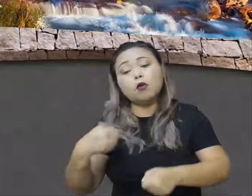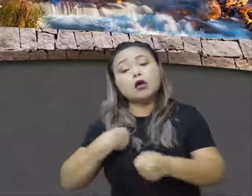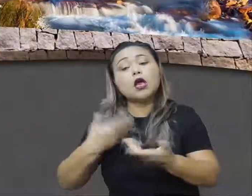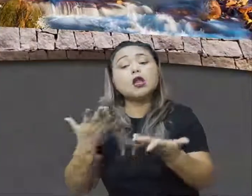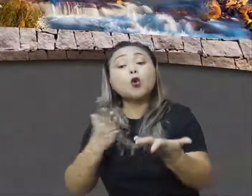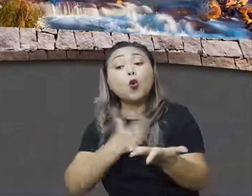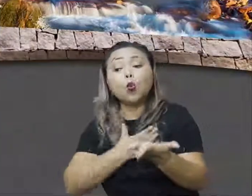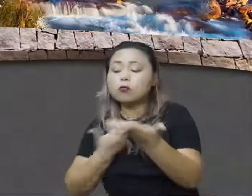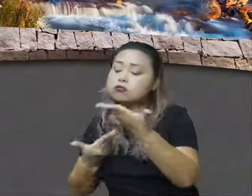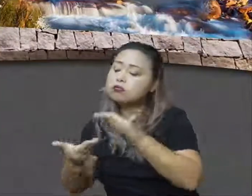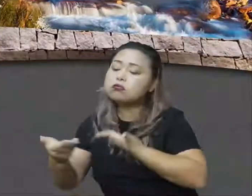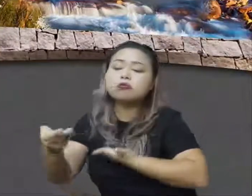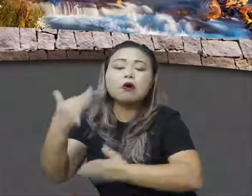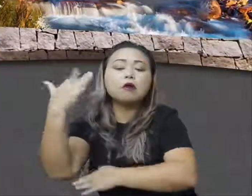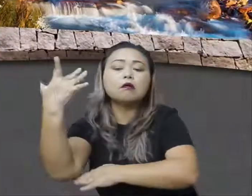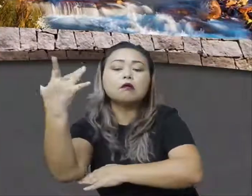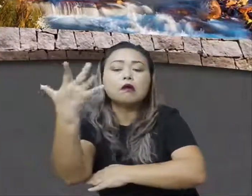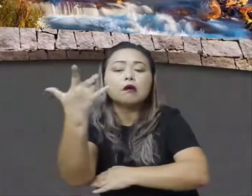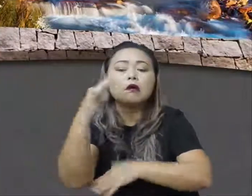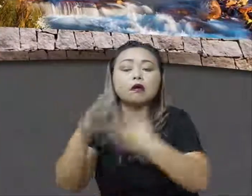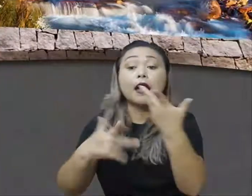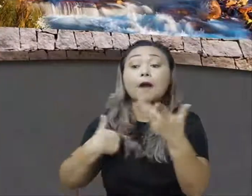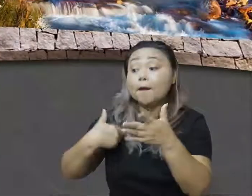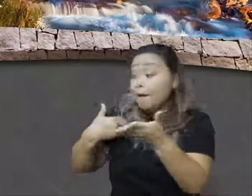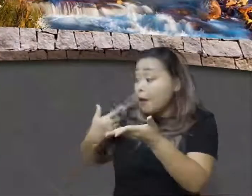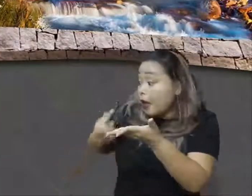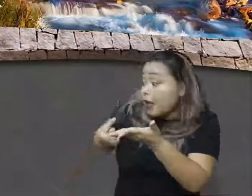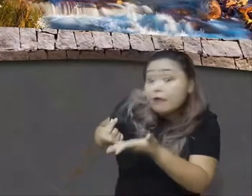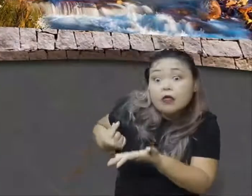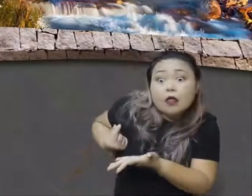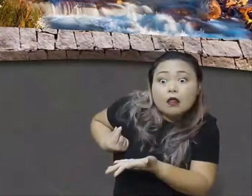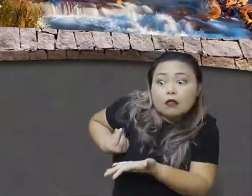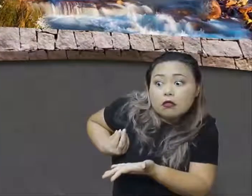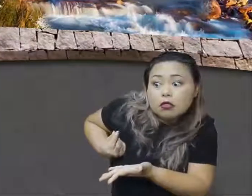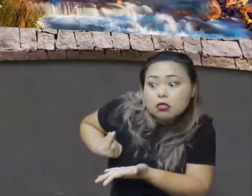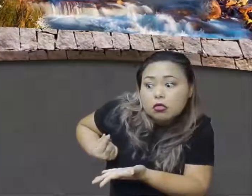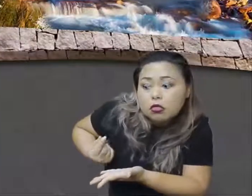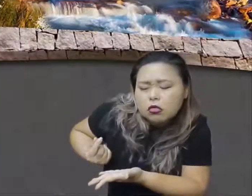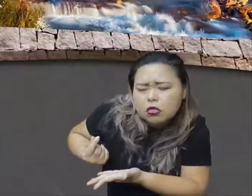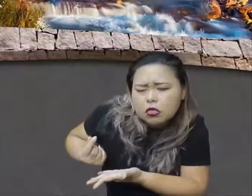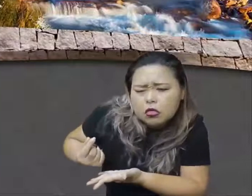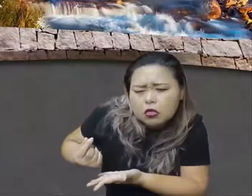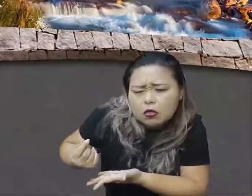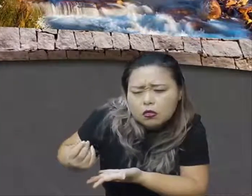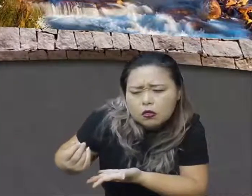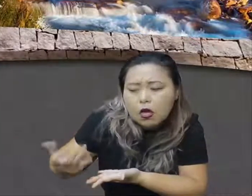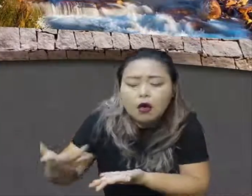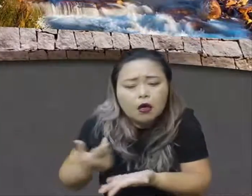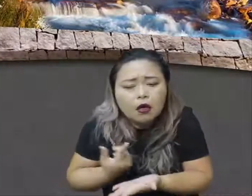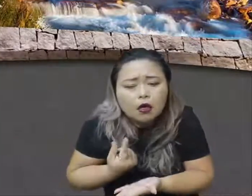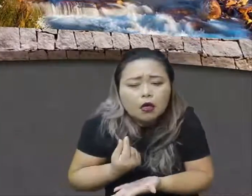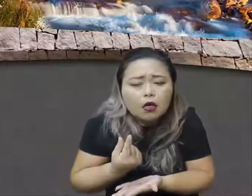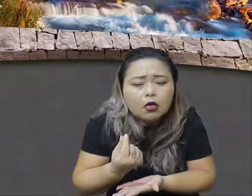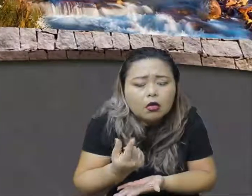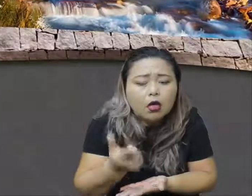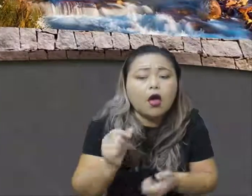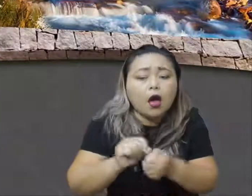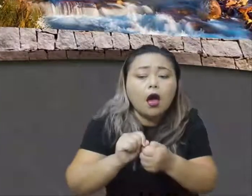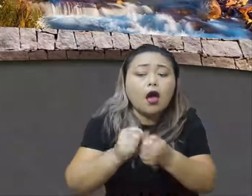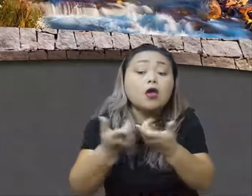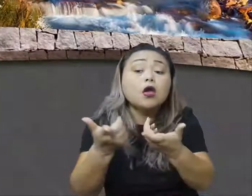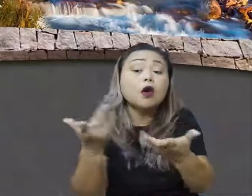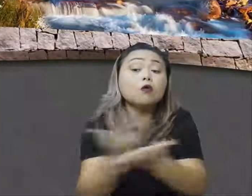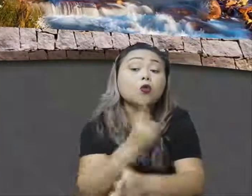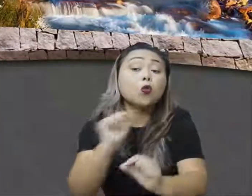com a natureza. Mas o capitalismo chegou até regiões mais distantes, provocando grandes impactos